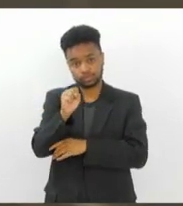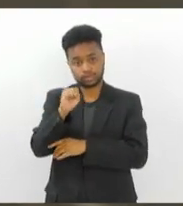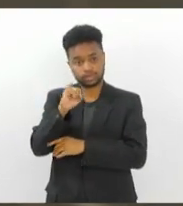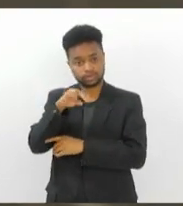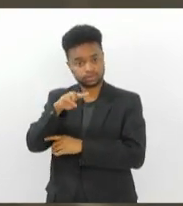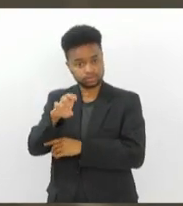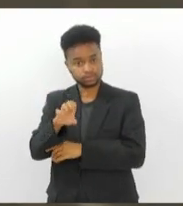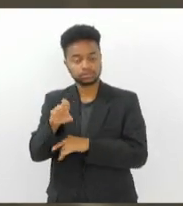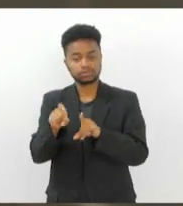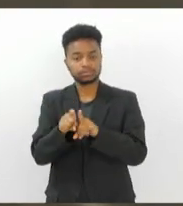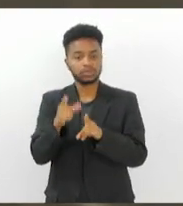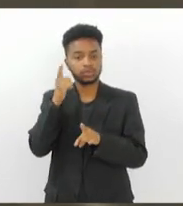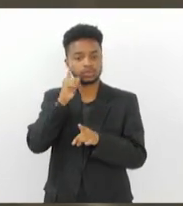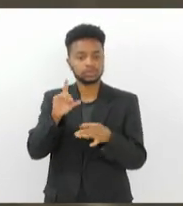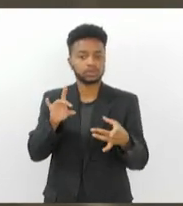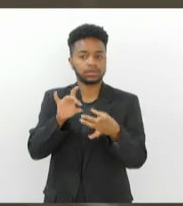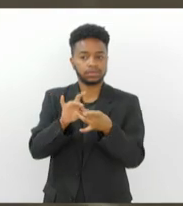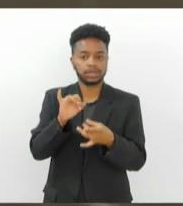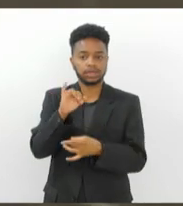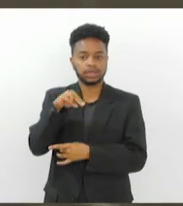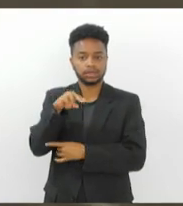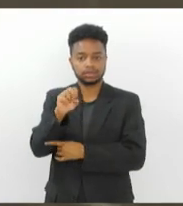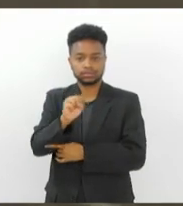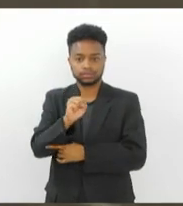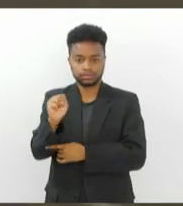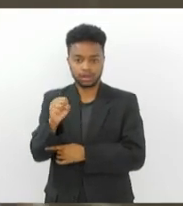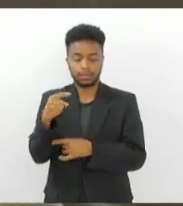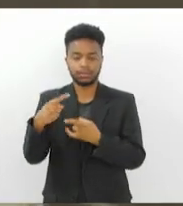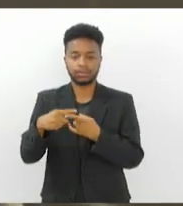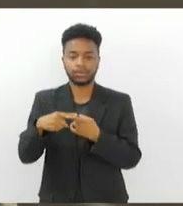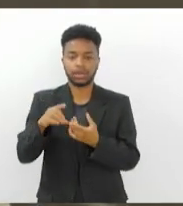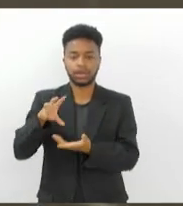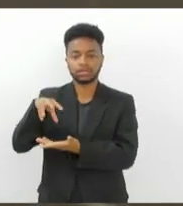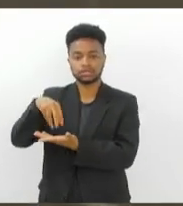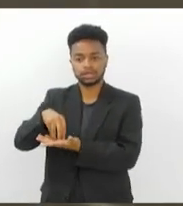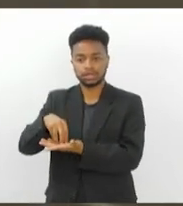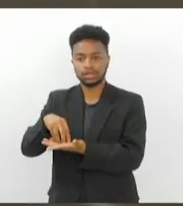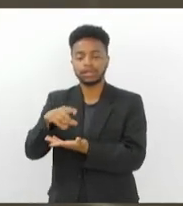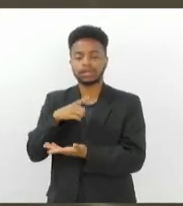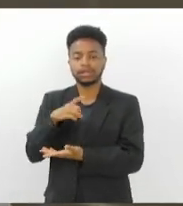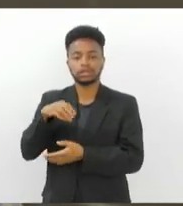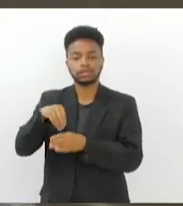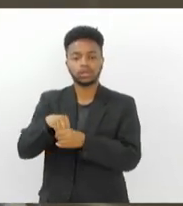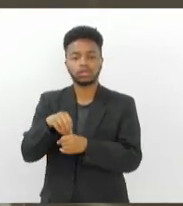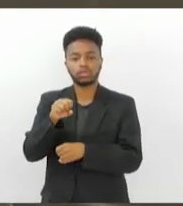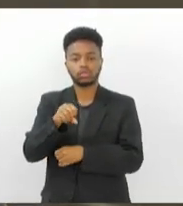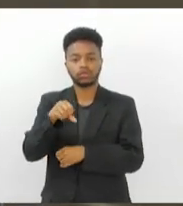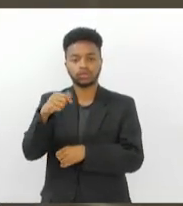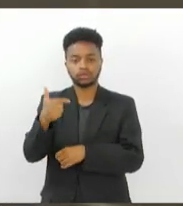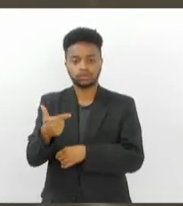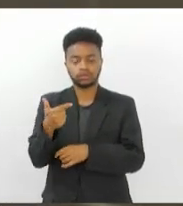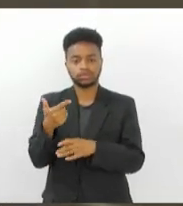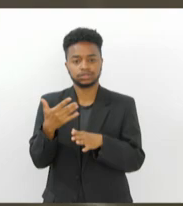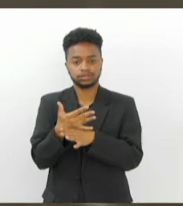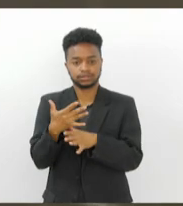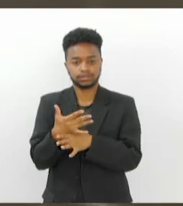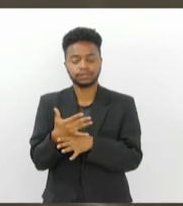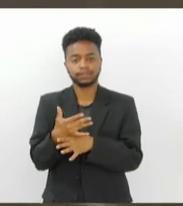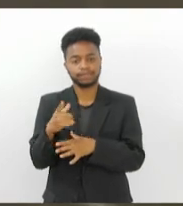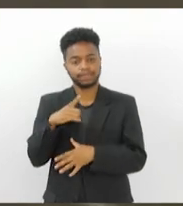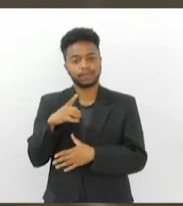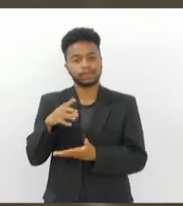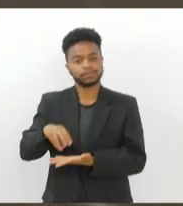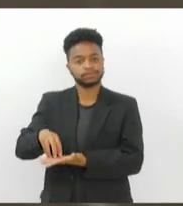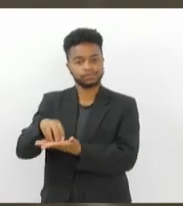uma parceria com INSS o INSS é uma agência que existe nos 92 municípios nos 92 municípios tem uma agência do